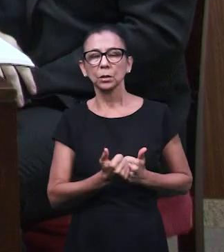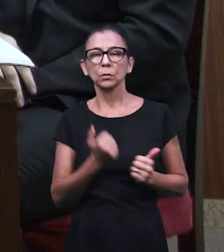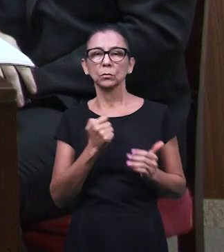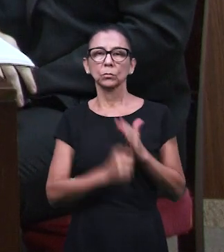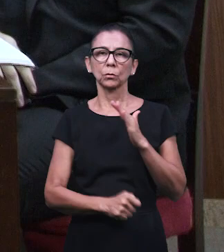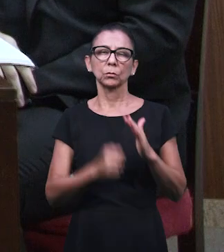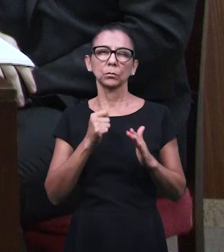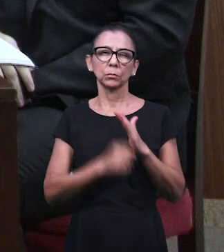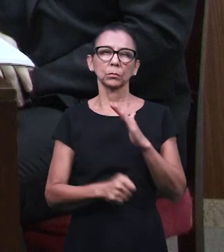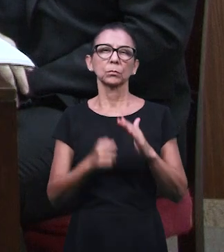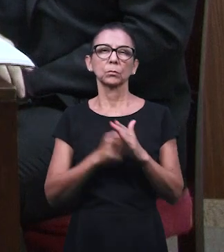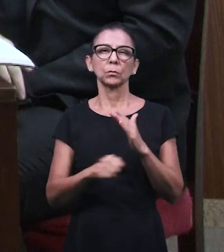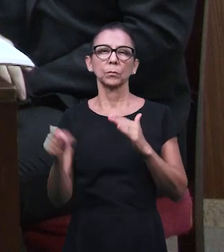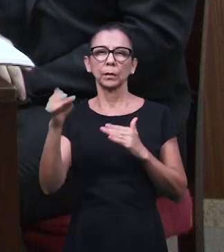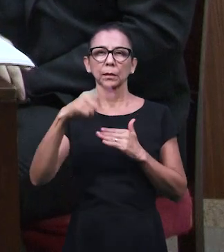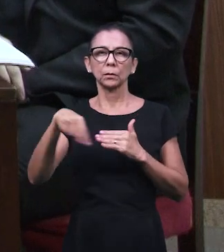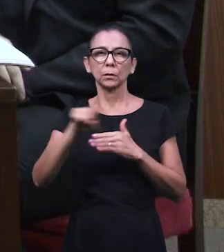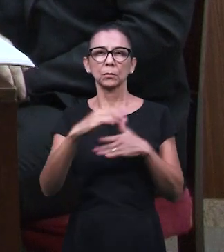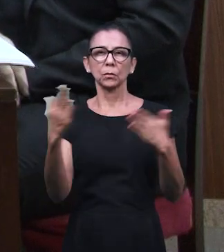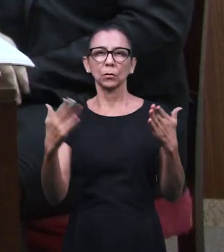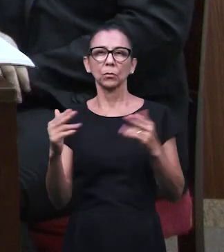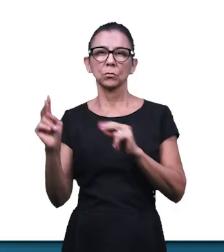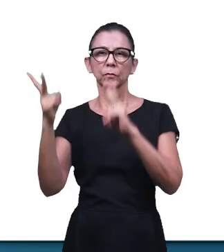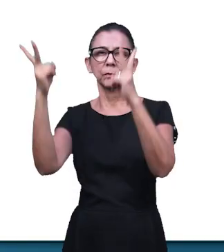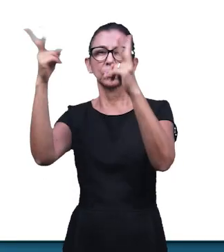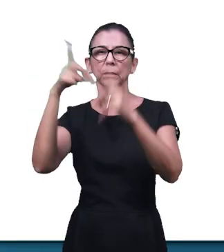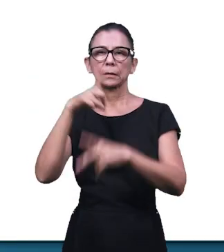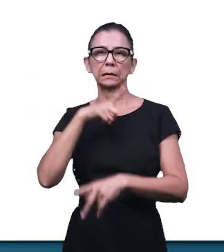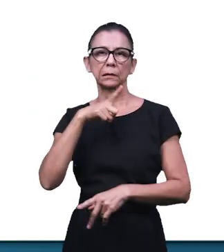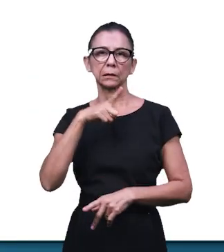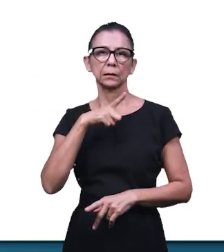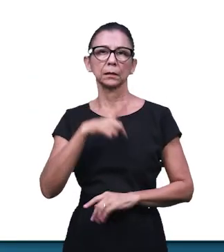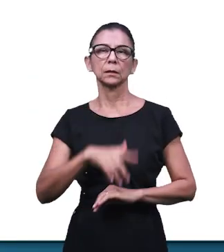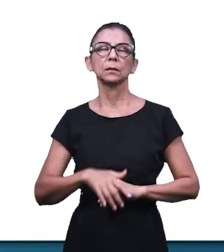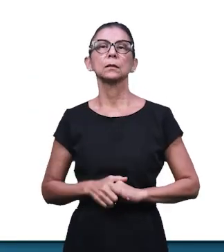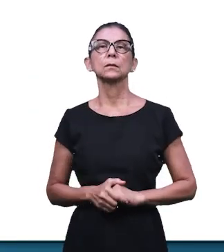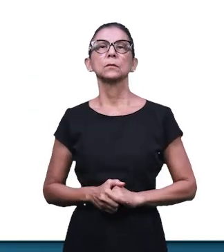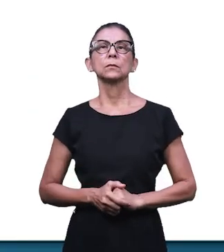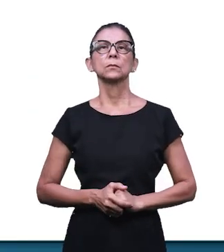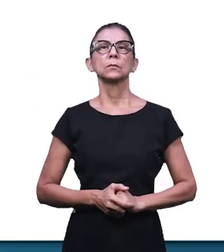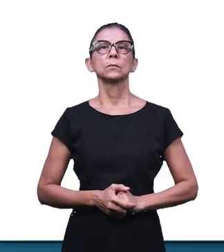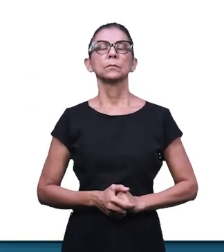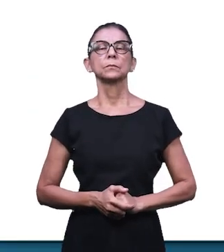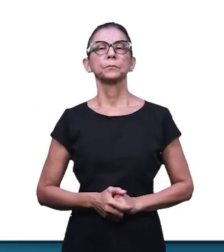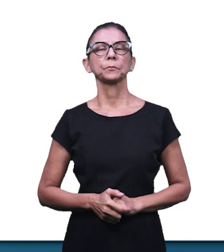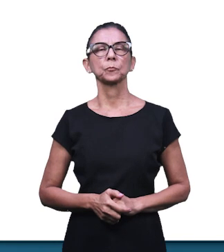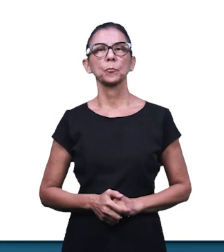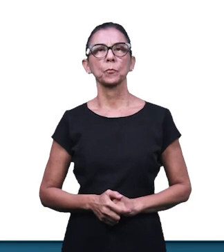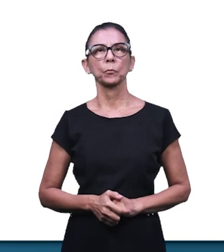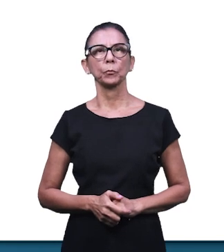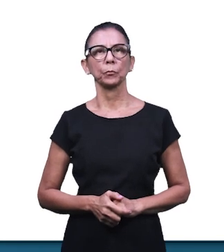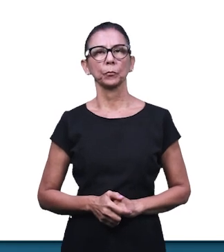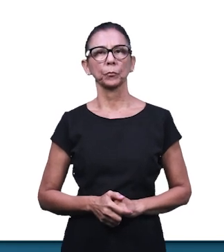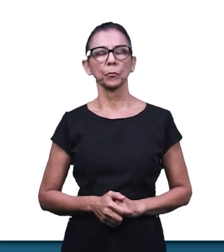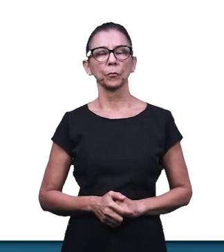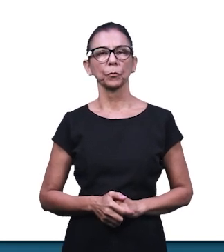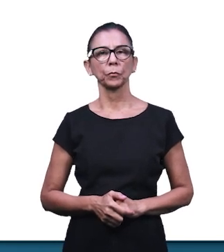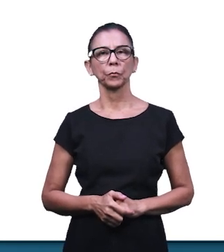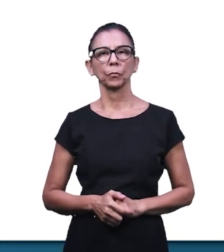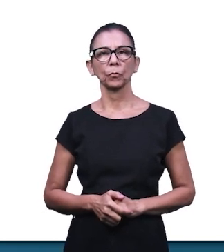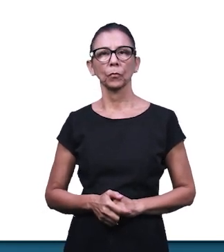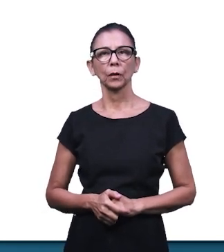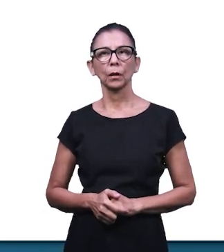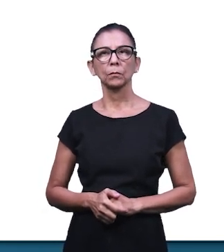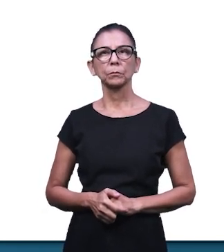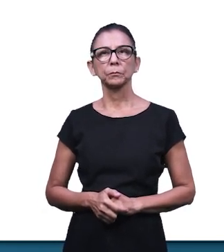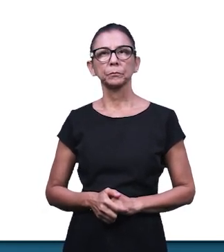Deus, né? Nós vamos à nossa terceira pergunta, que diz o seguinte: em quantos anos Salomão construiu o